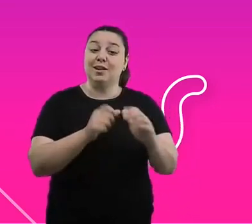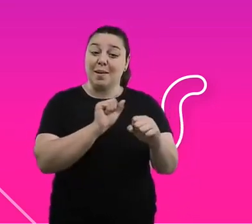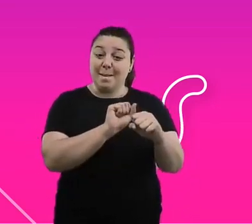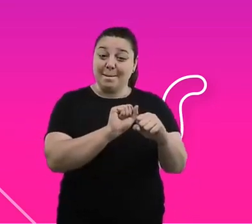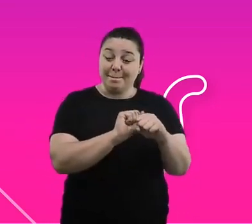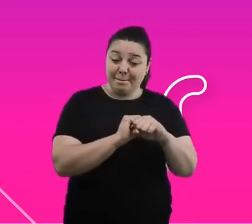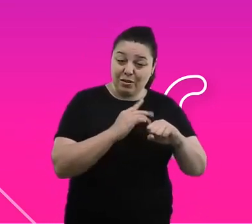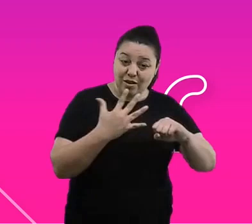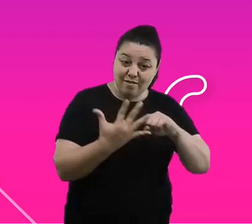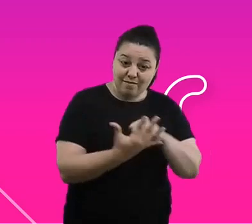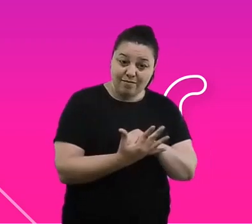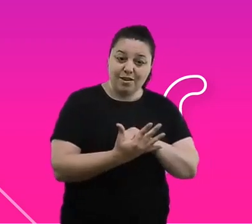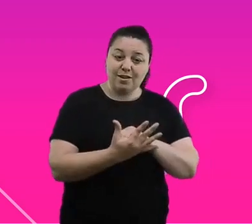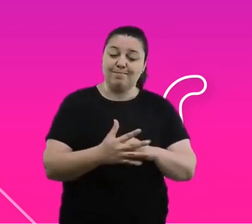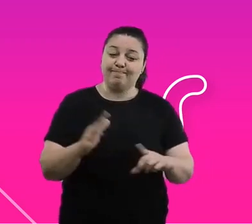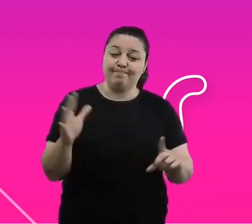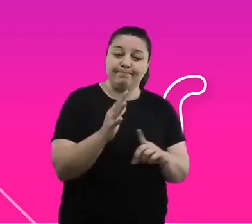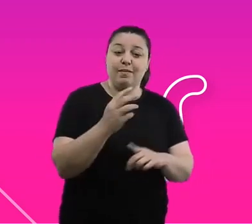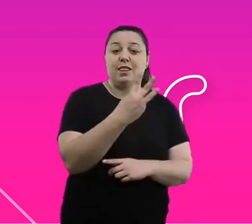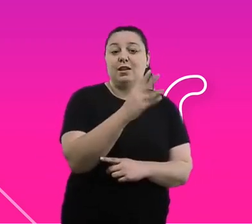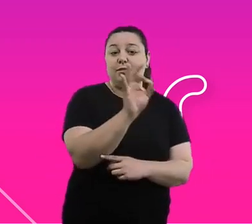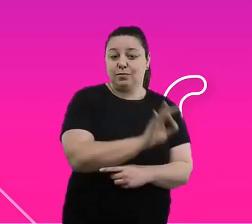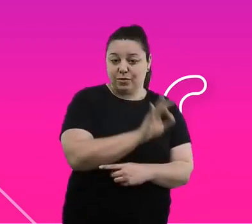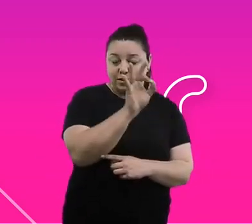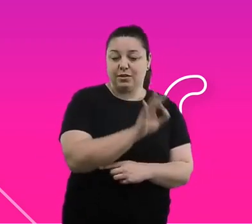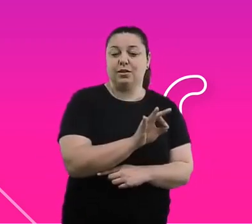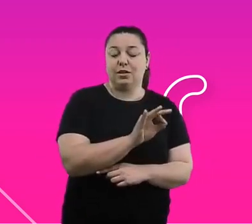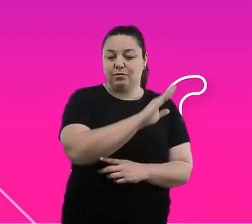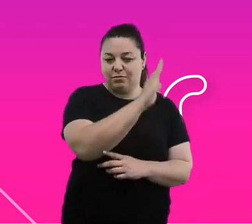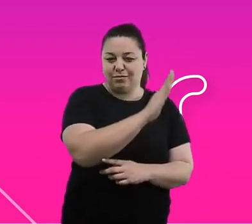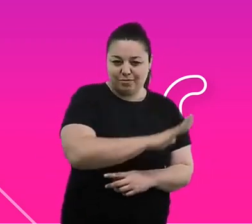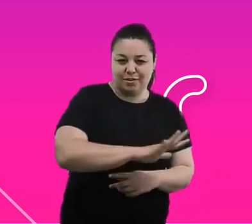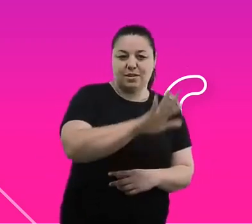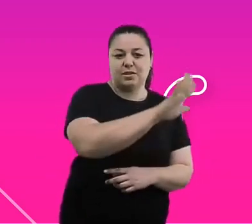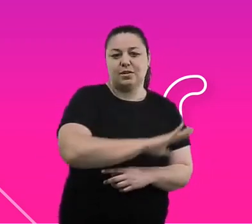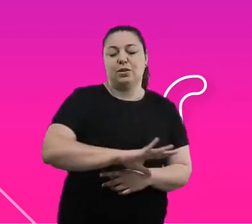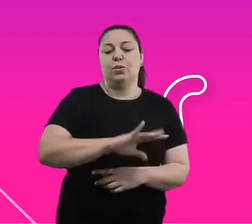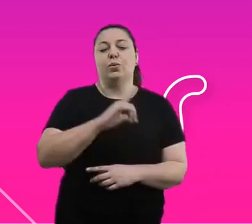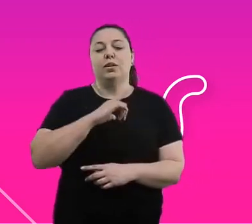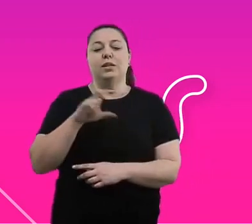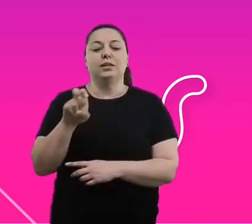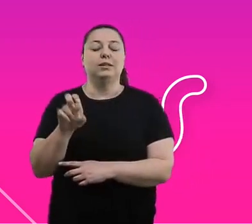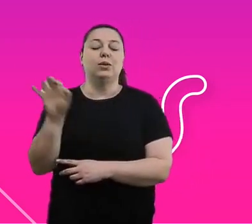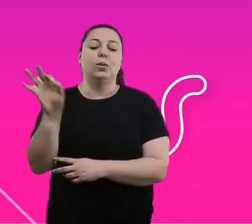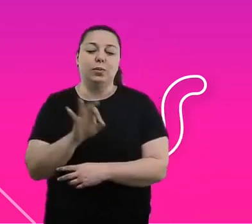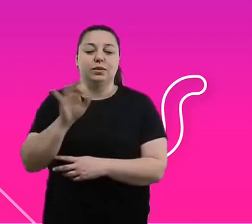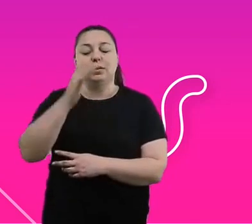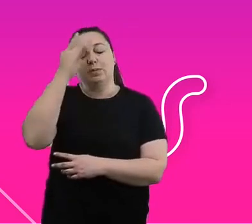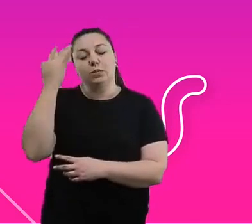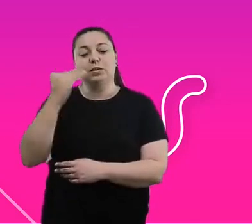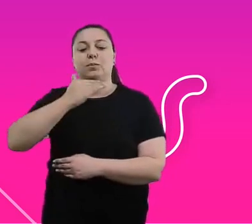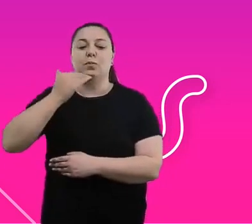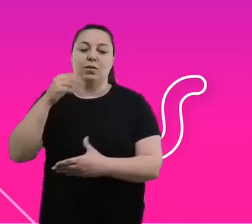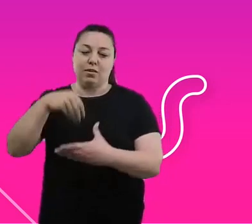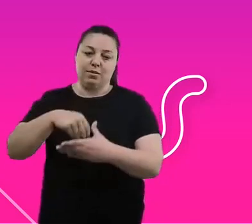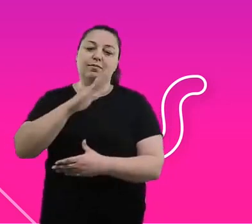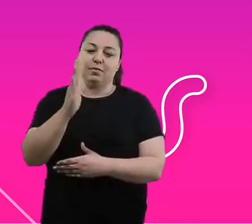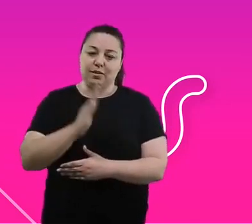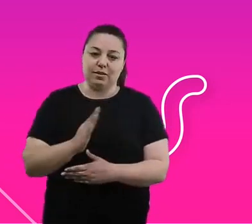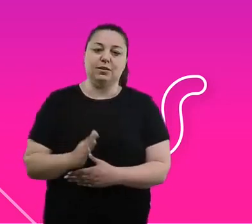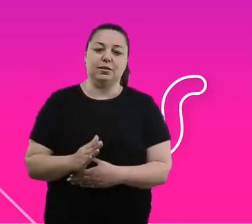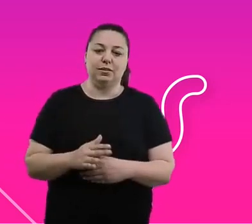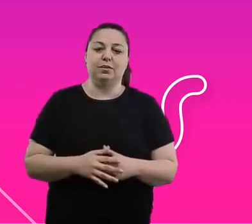então quando vocês começarem a entender que o volume de dados demandava mais tempo do que vocês imaginavam, é isso, é Big Data, quando você trabalha com muita informação, talvez não